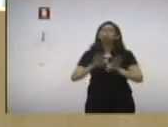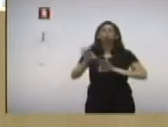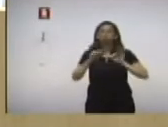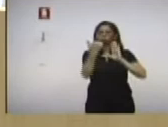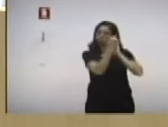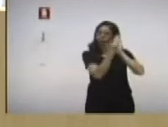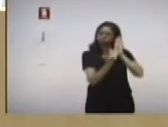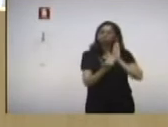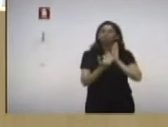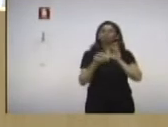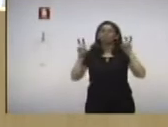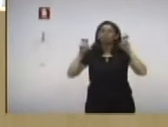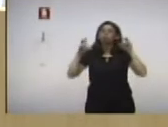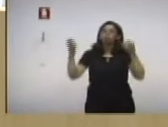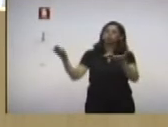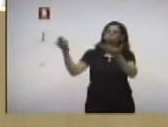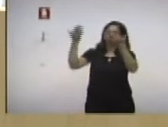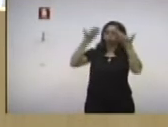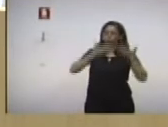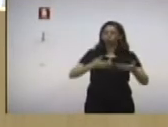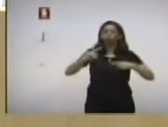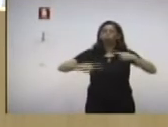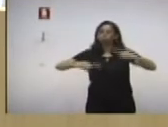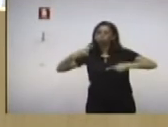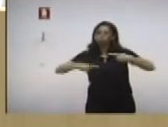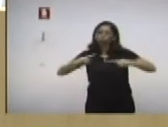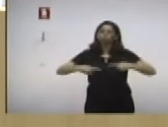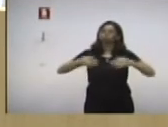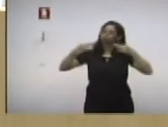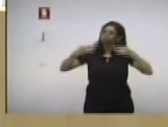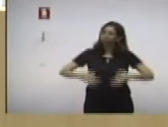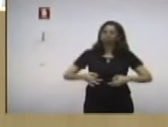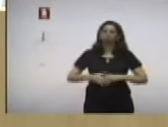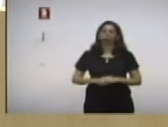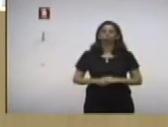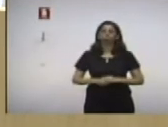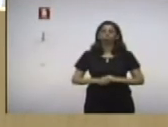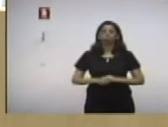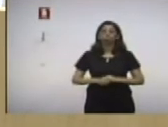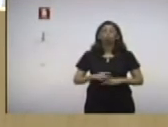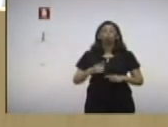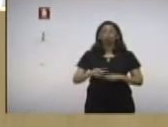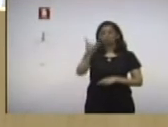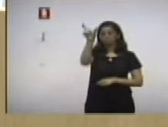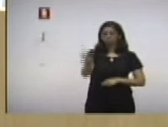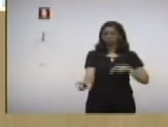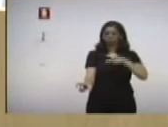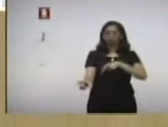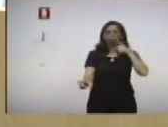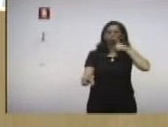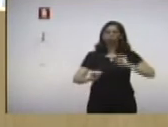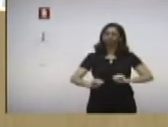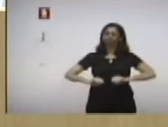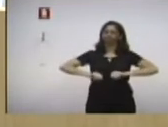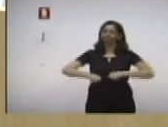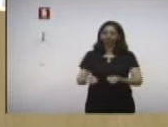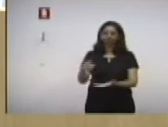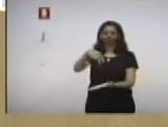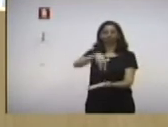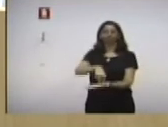programas e a uma discussão mais efetiva para que a mulher Se fortaleça a mais na